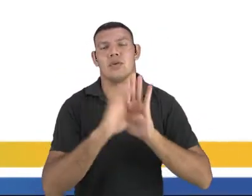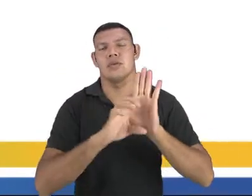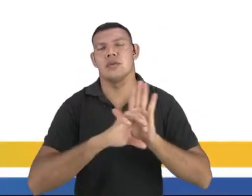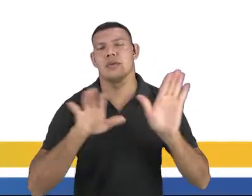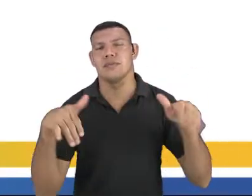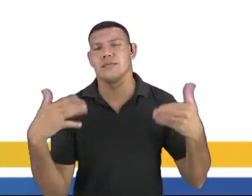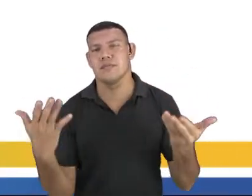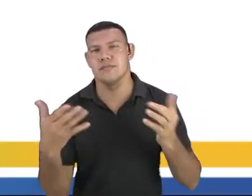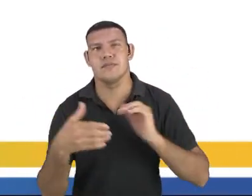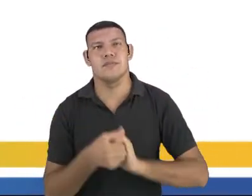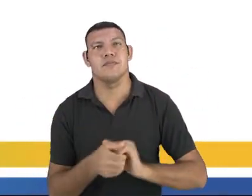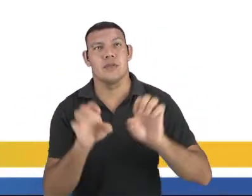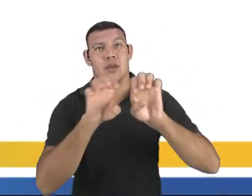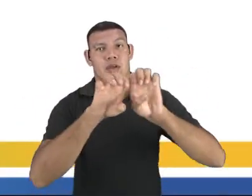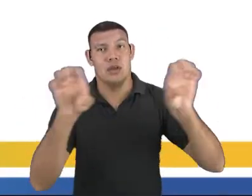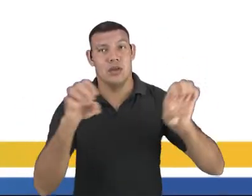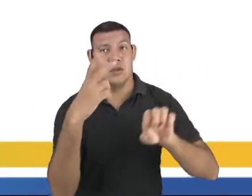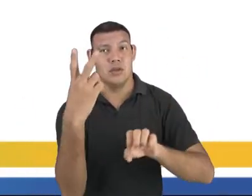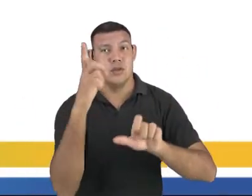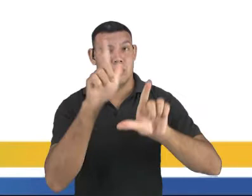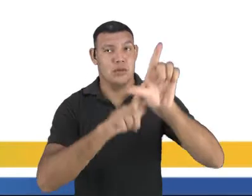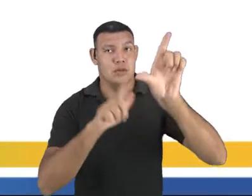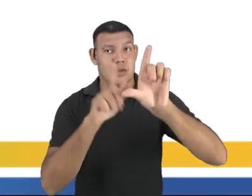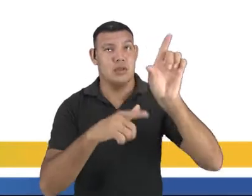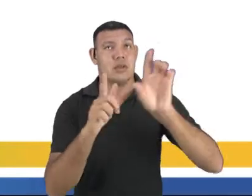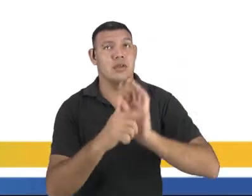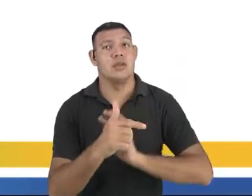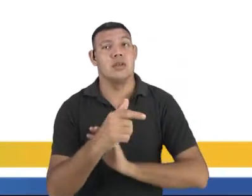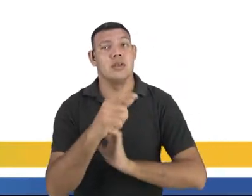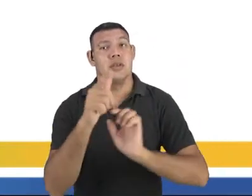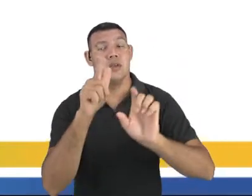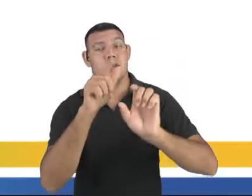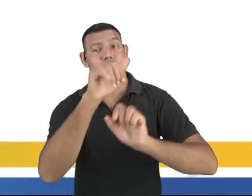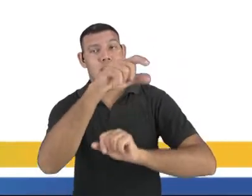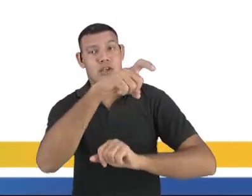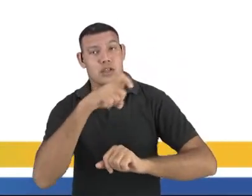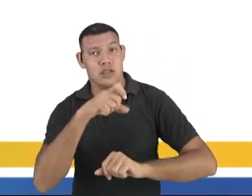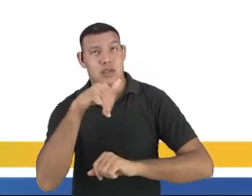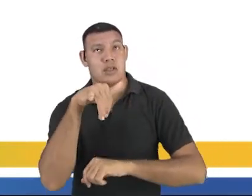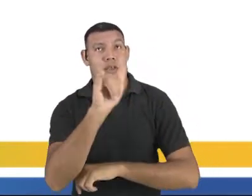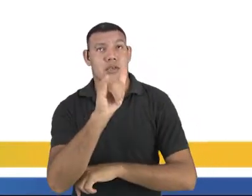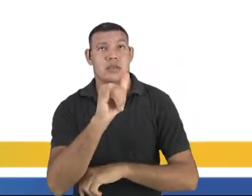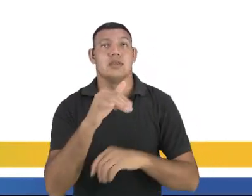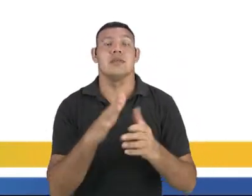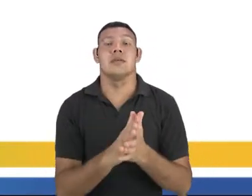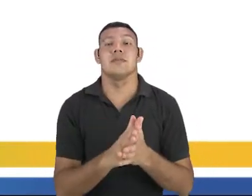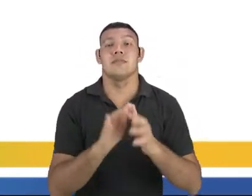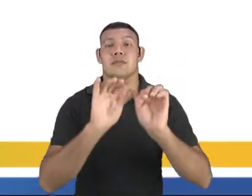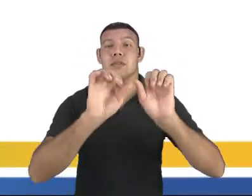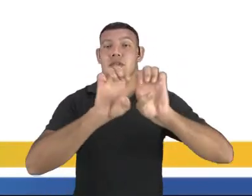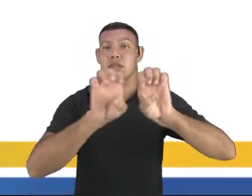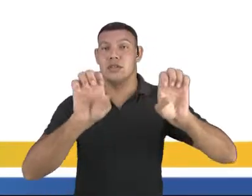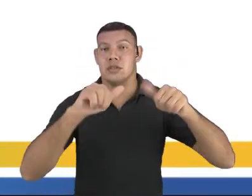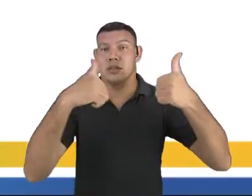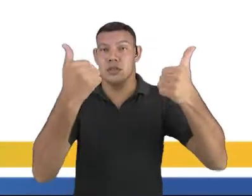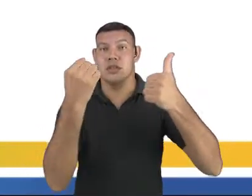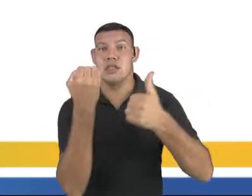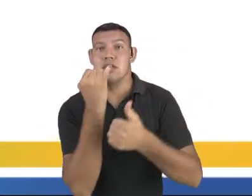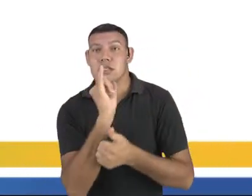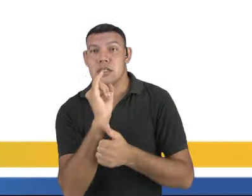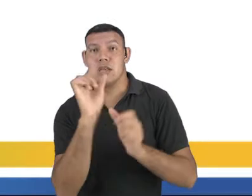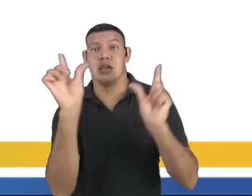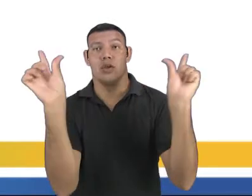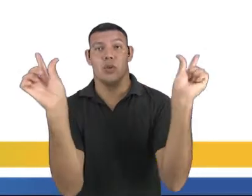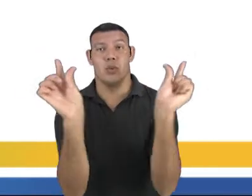fazer que é o seguinte uma equação com duas e contas x e y é denominada do primeiro grau se pudesse reduzida na